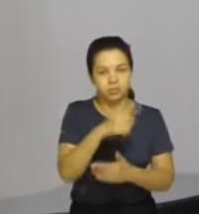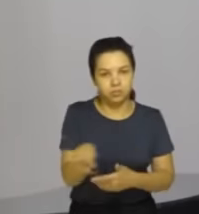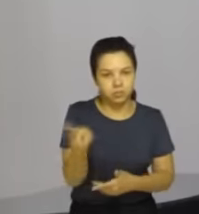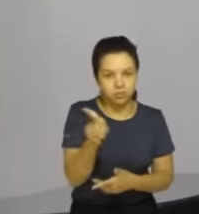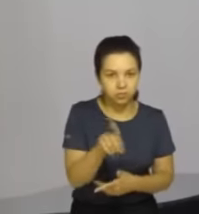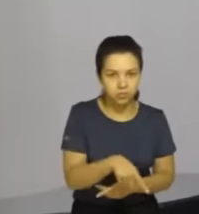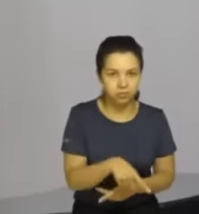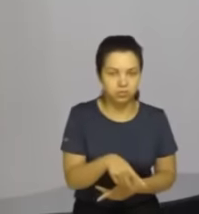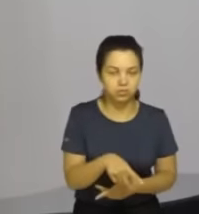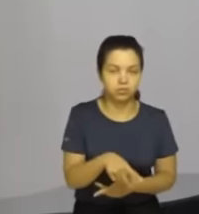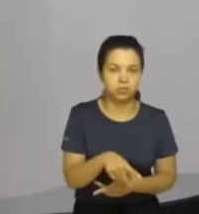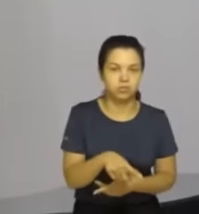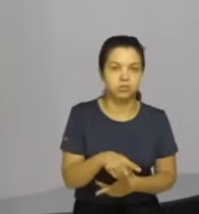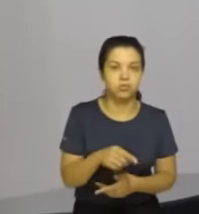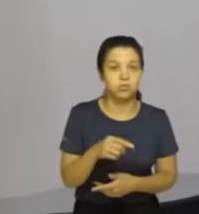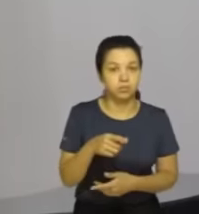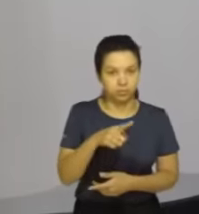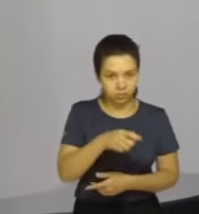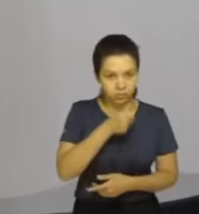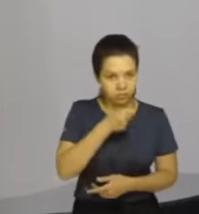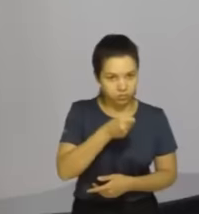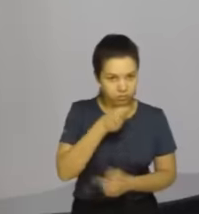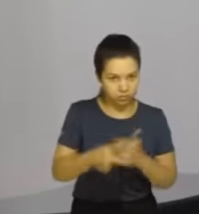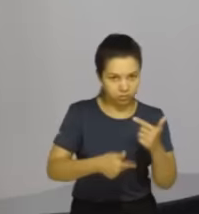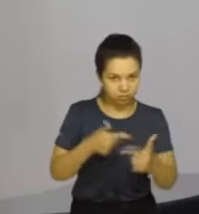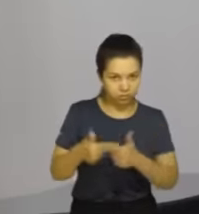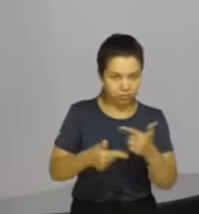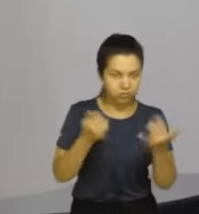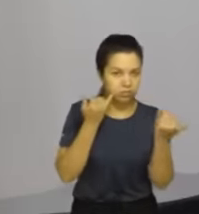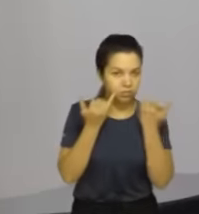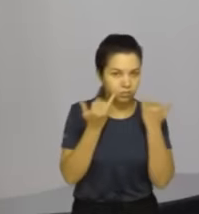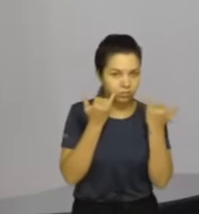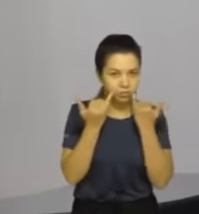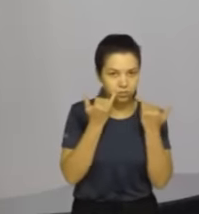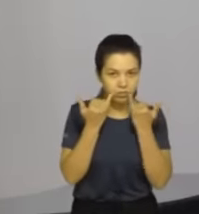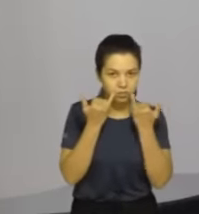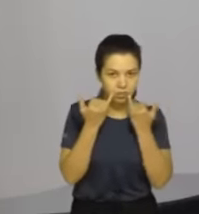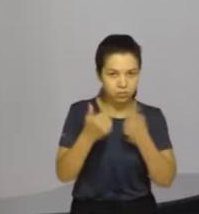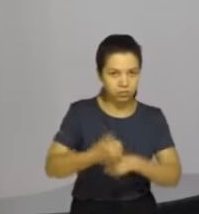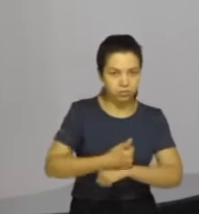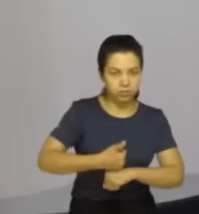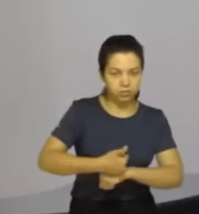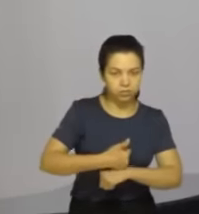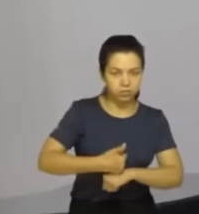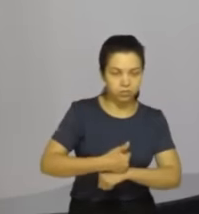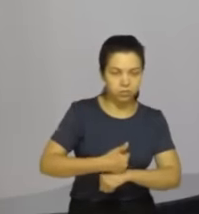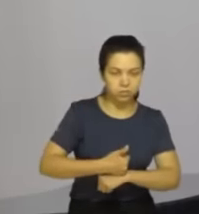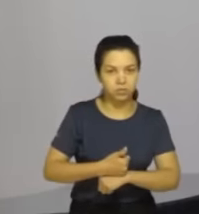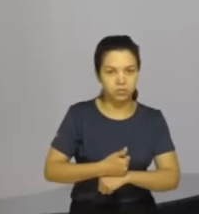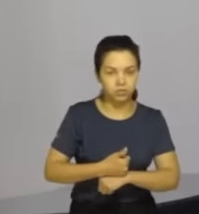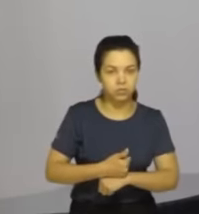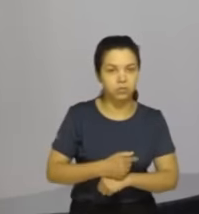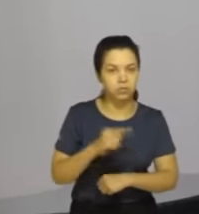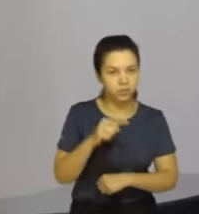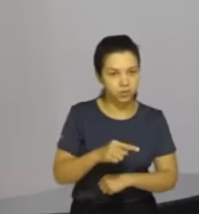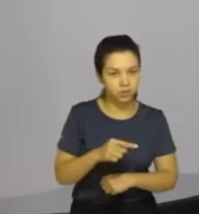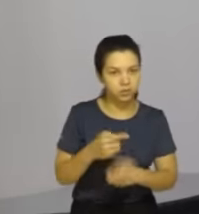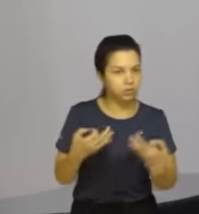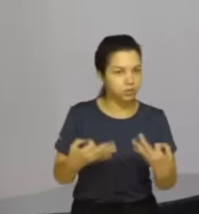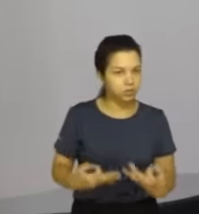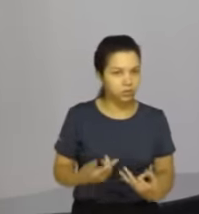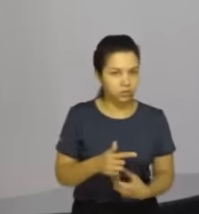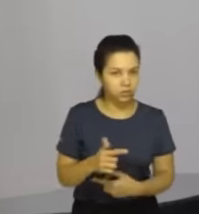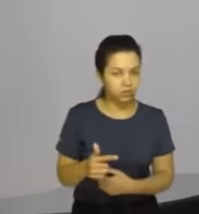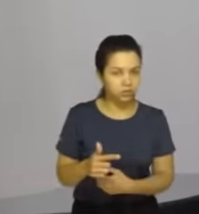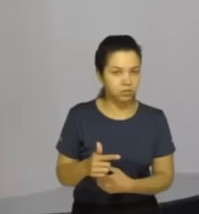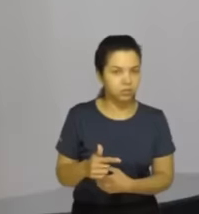o jornalista, que esse sim trabalha com informação por profissão, de uma forma muito injusta, não